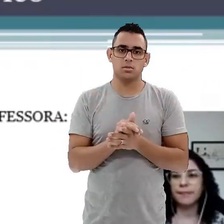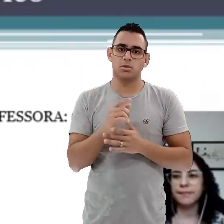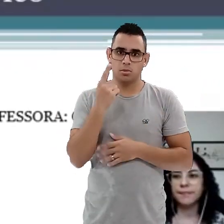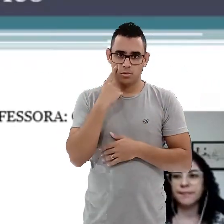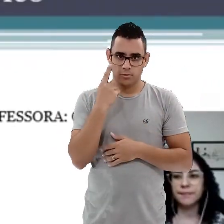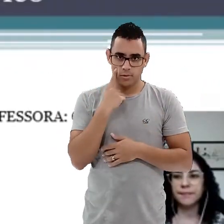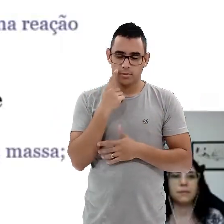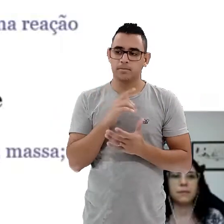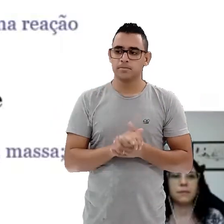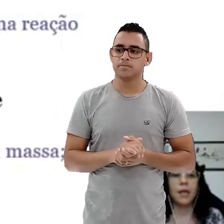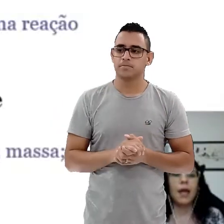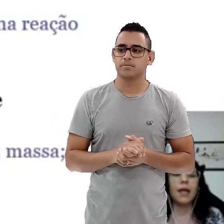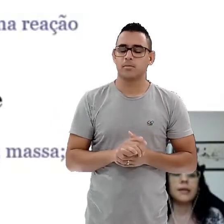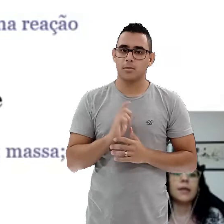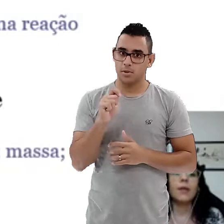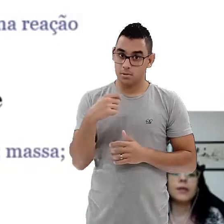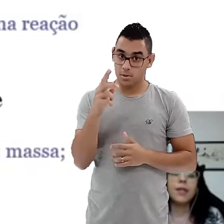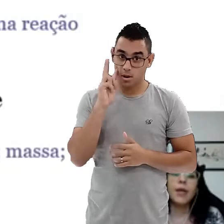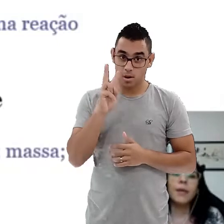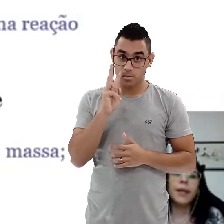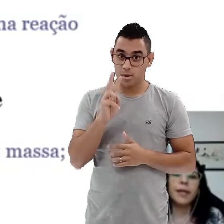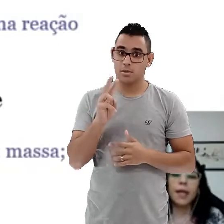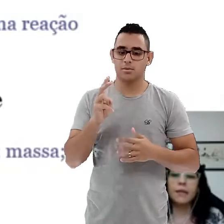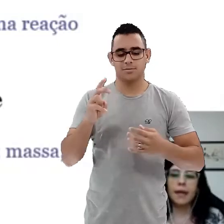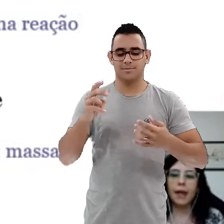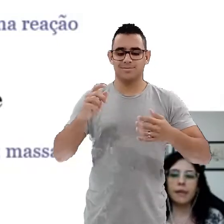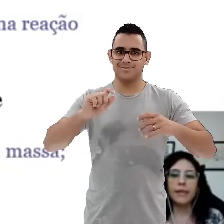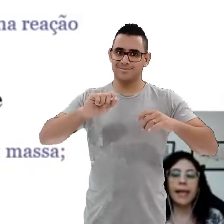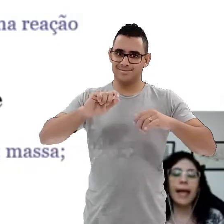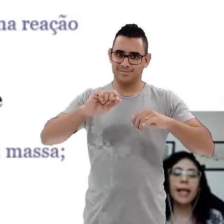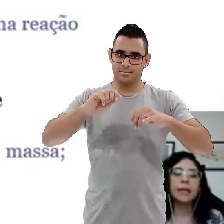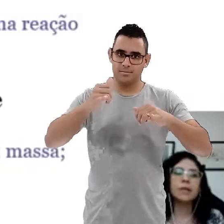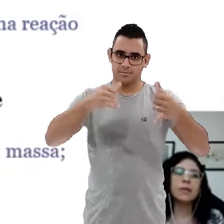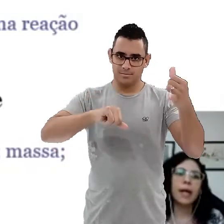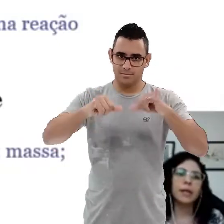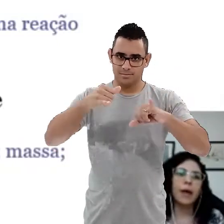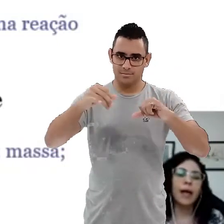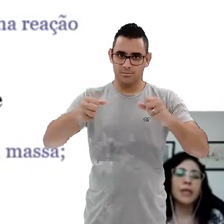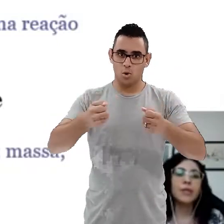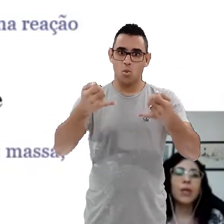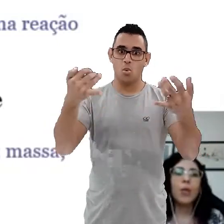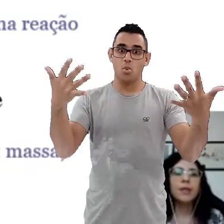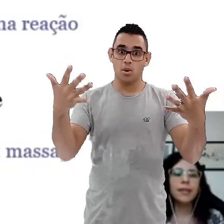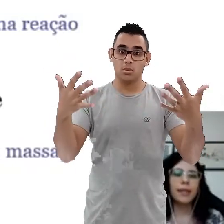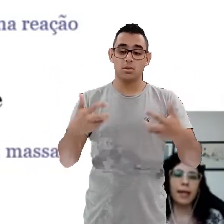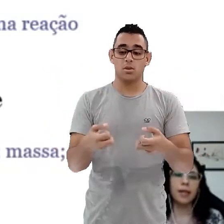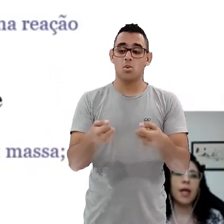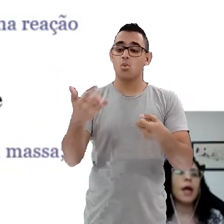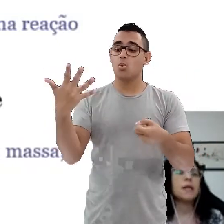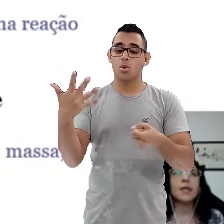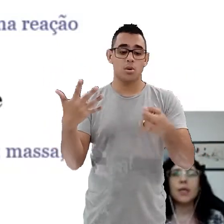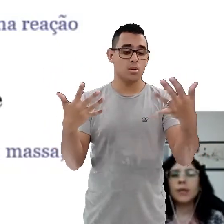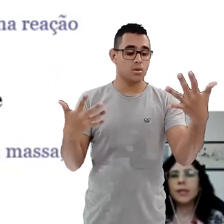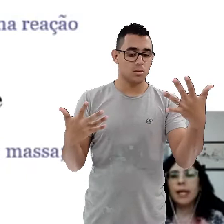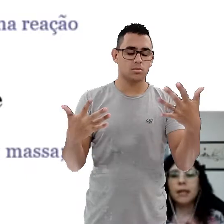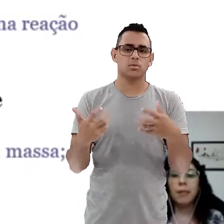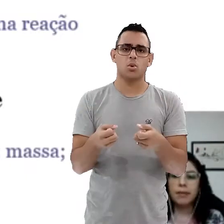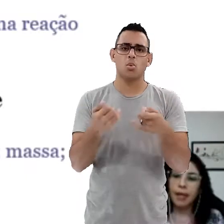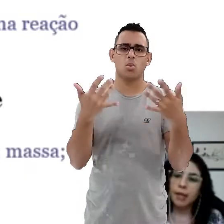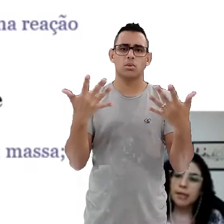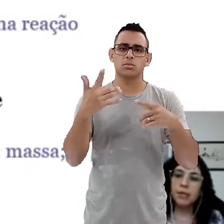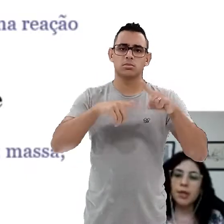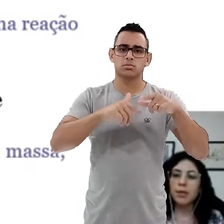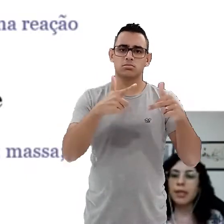vamos lá. Então, estequiometria ela vai estar relacionada à questão de quantidade, seja quantidade